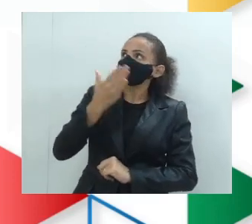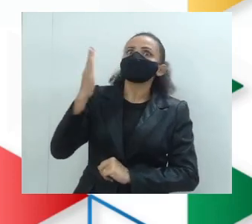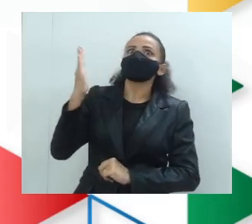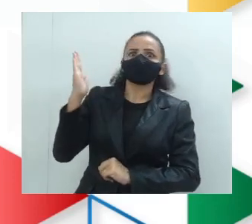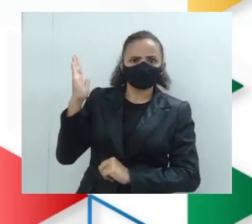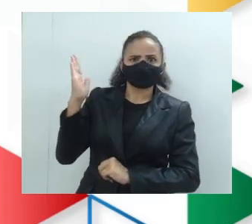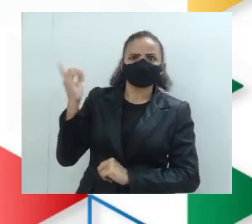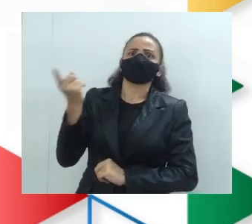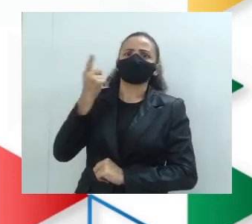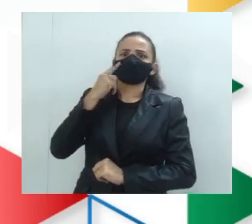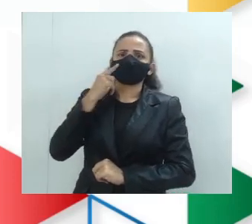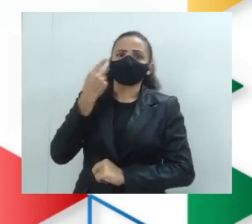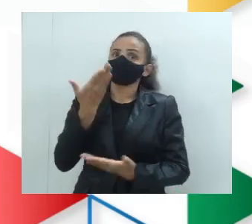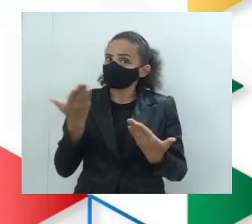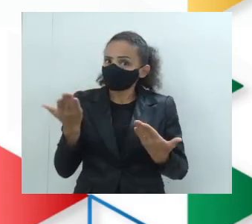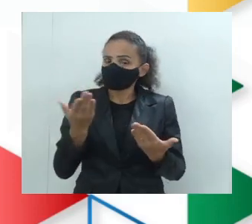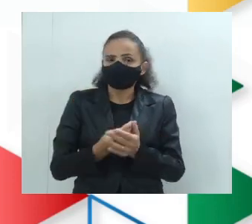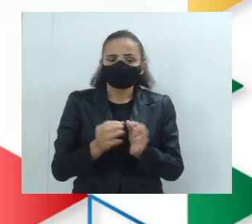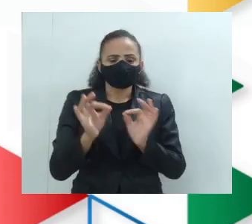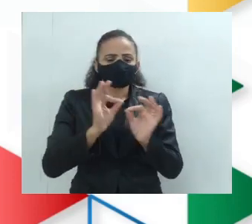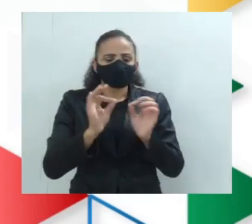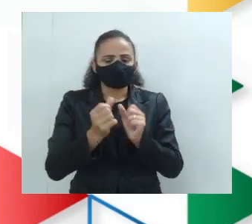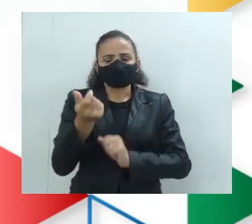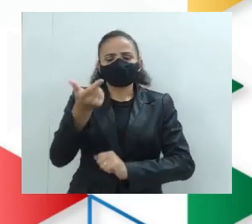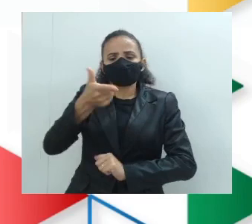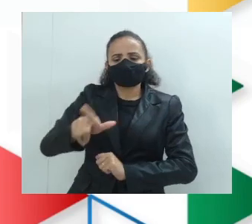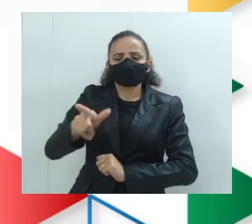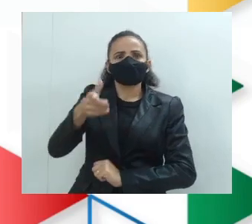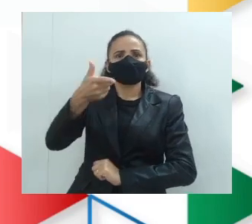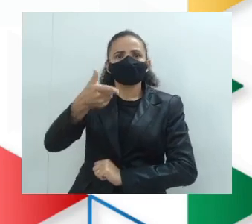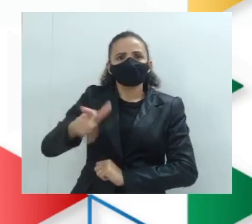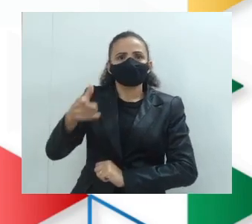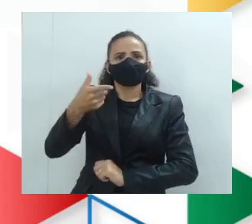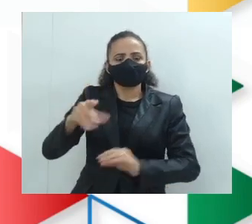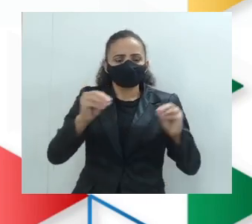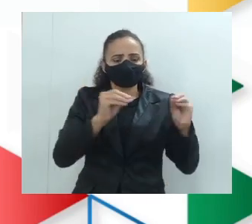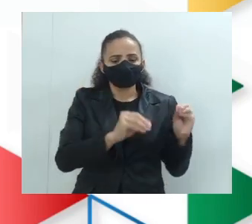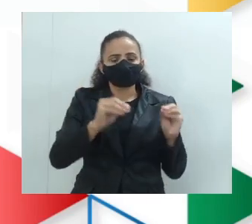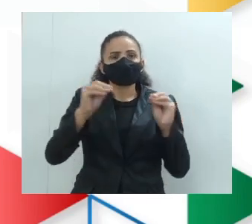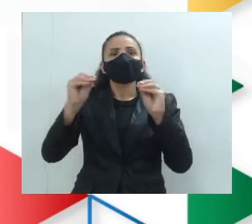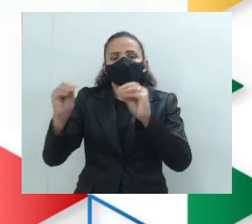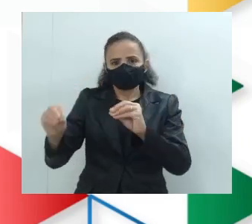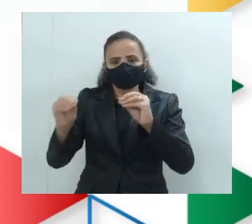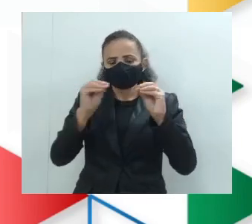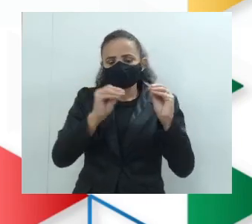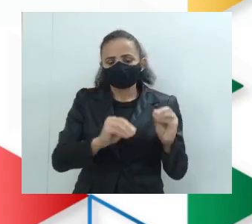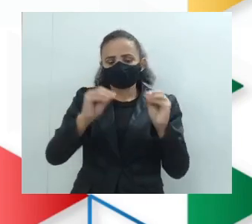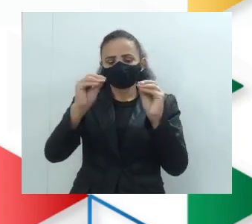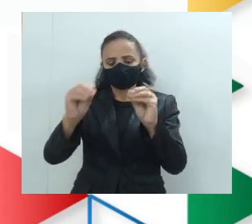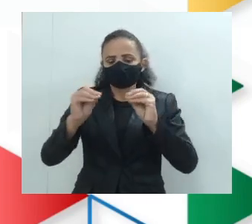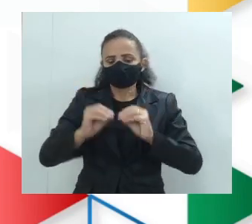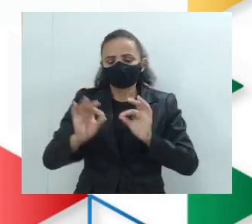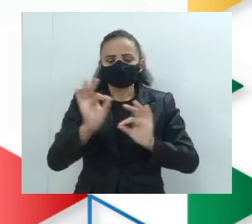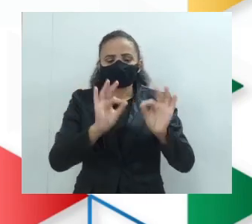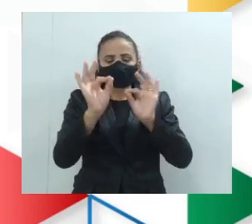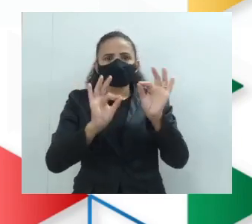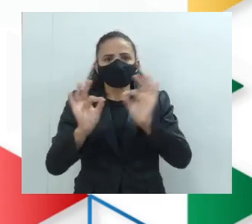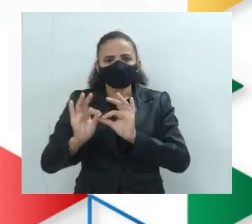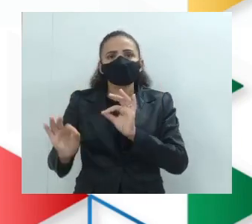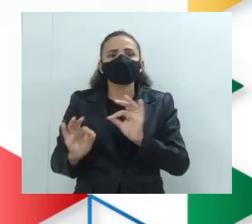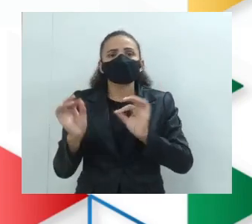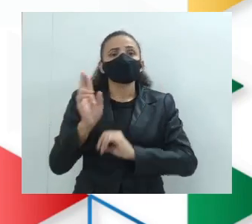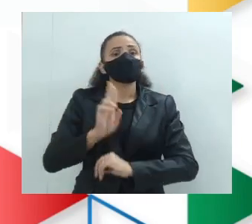mais abaixo, tá bom? Então houve uma repetição, um deslocamento do objeto ao longo da produção da calçada.